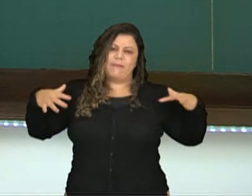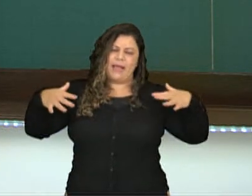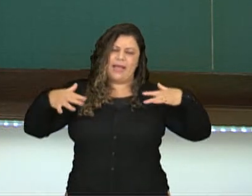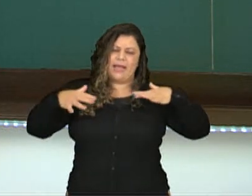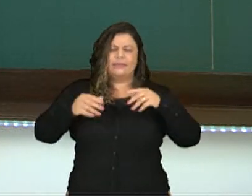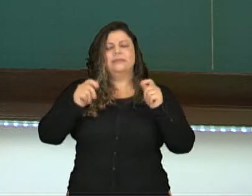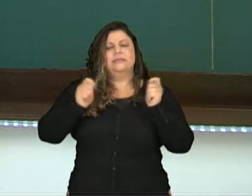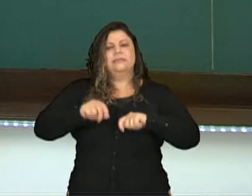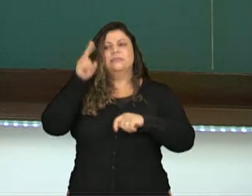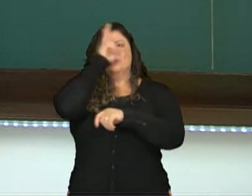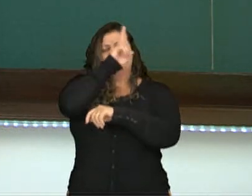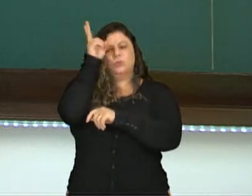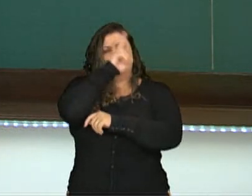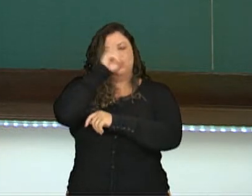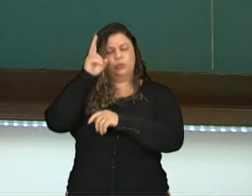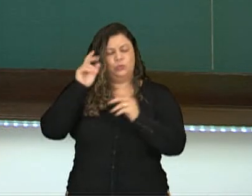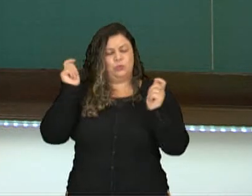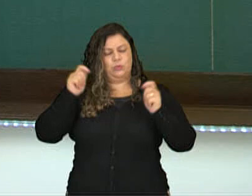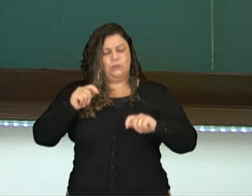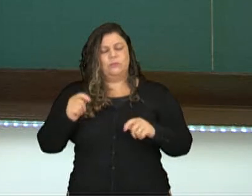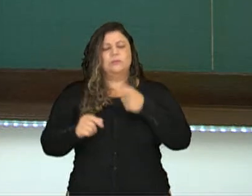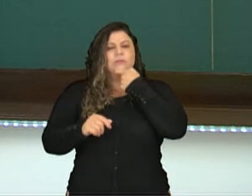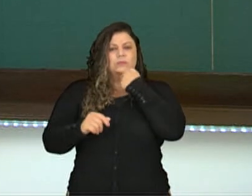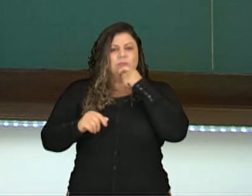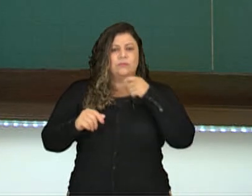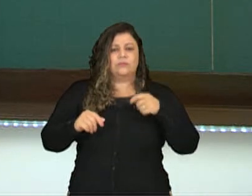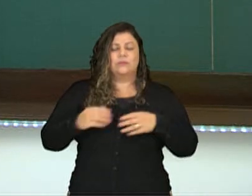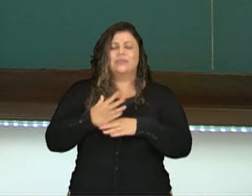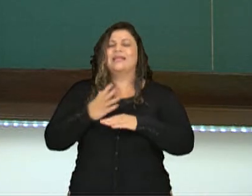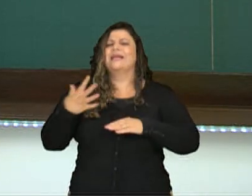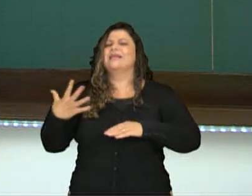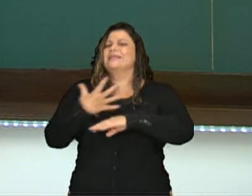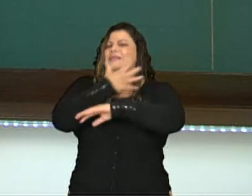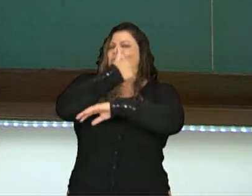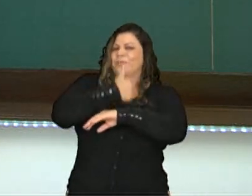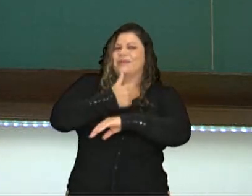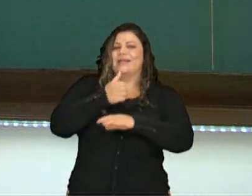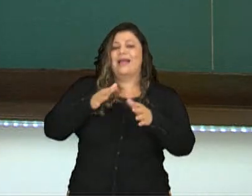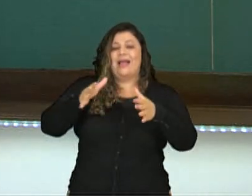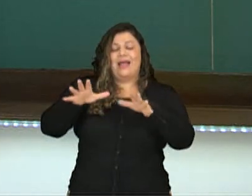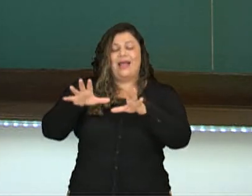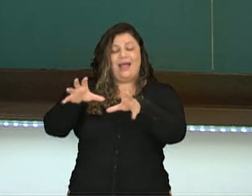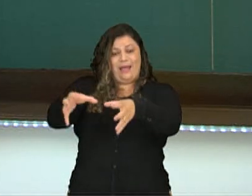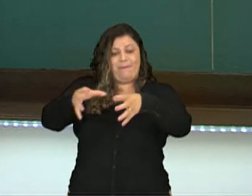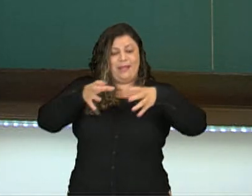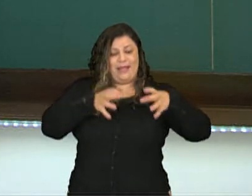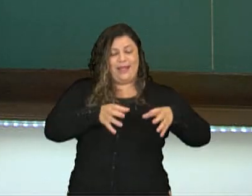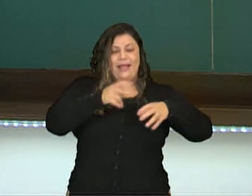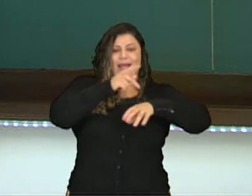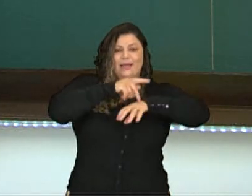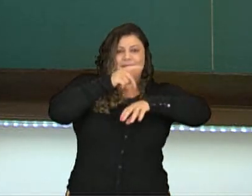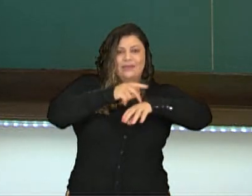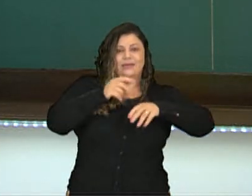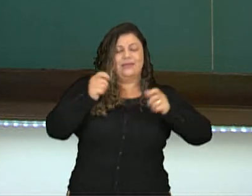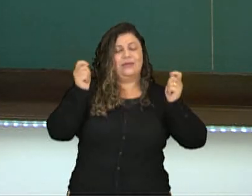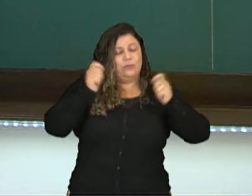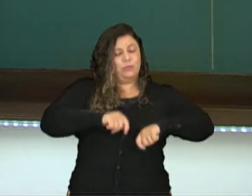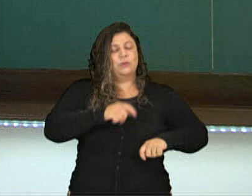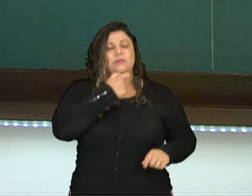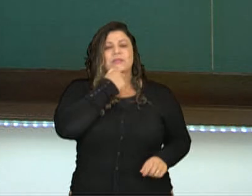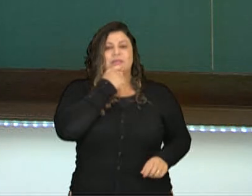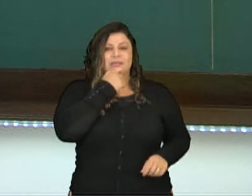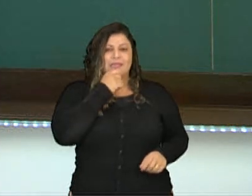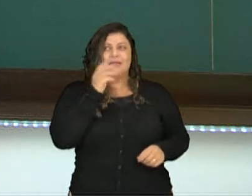lá do imperialismo, os ingleses dominaram a região e ficaram com a Pedra de Roseta. Por isso que ela está no Museu Britânico, na Inglaterra